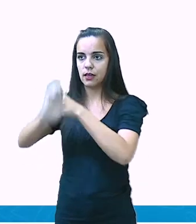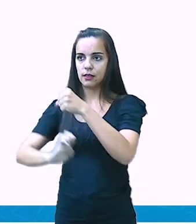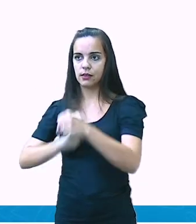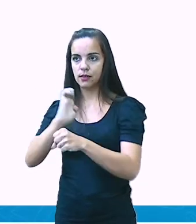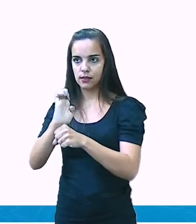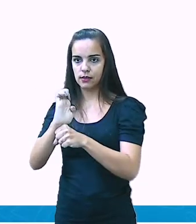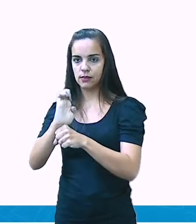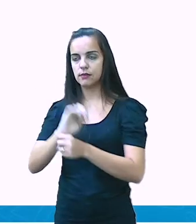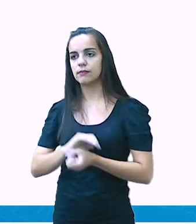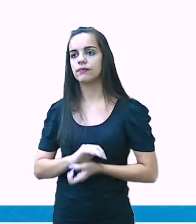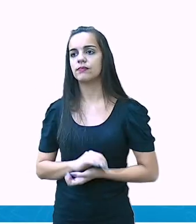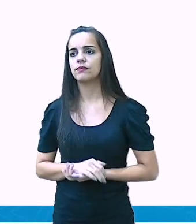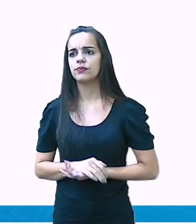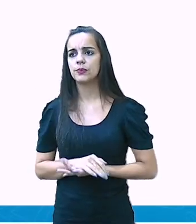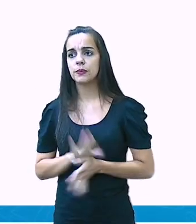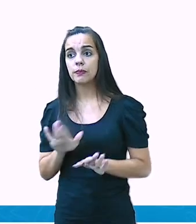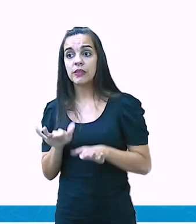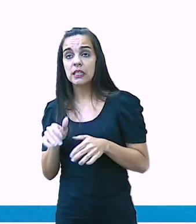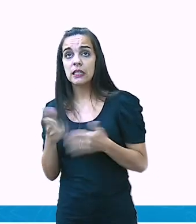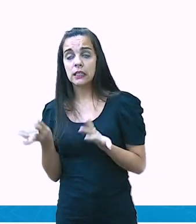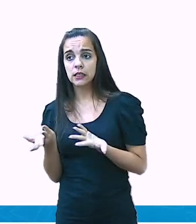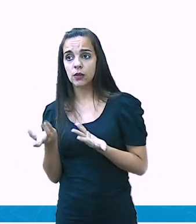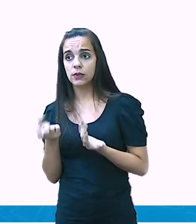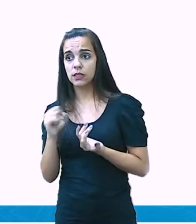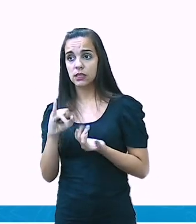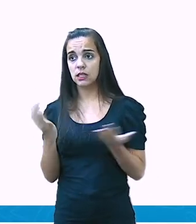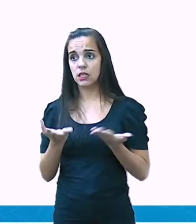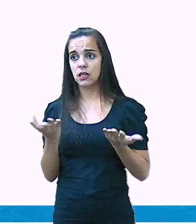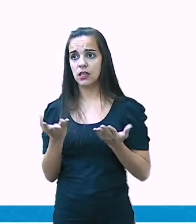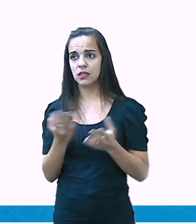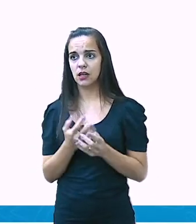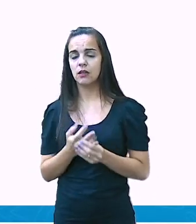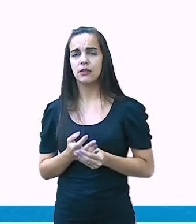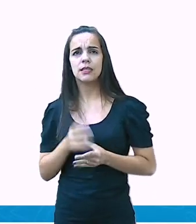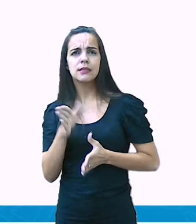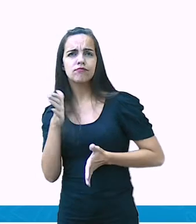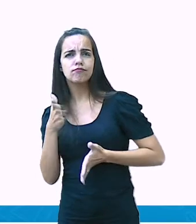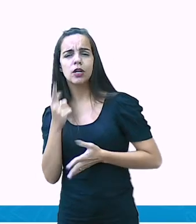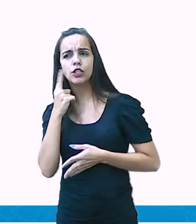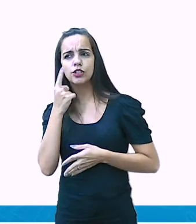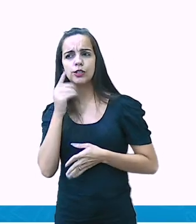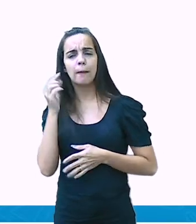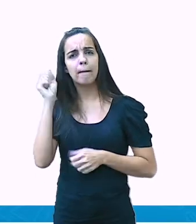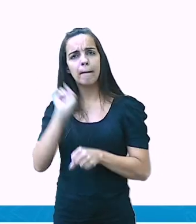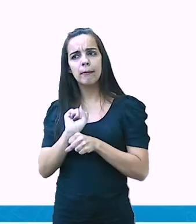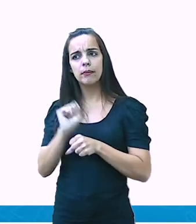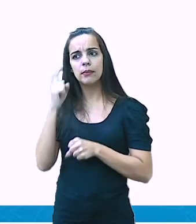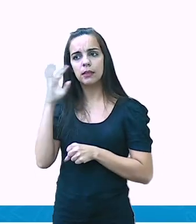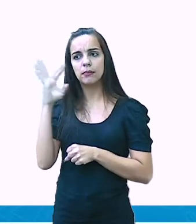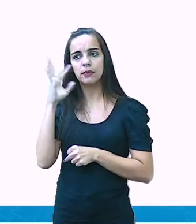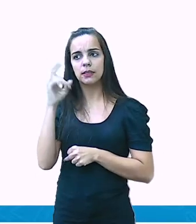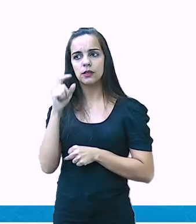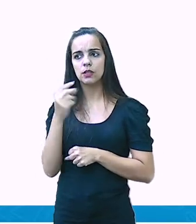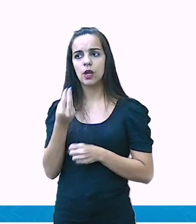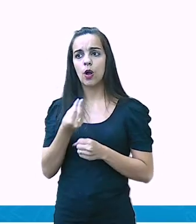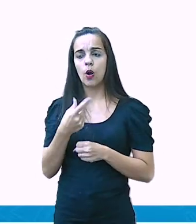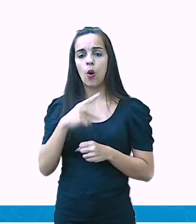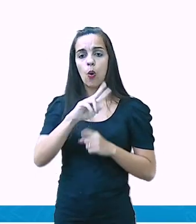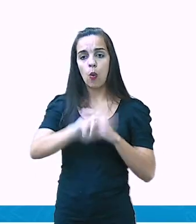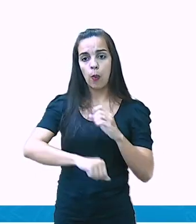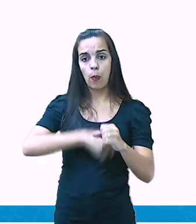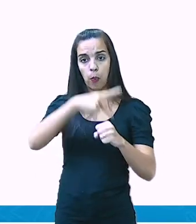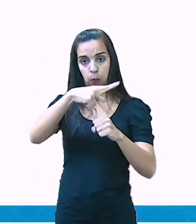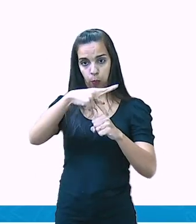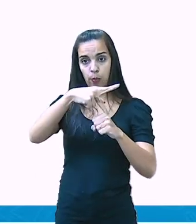ser 10. Então, se agora nós parearmos prótons e elétrons, como